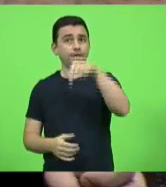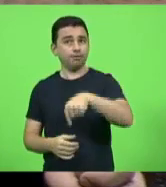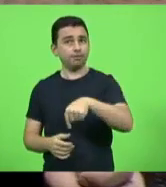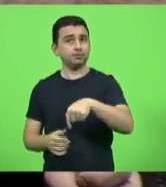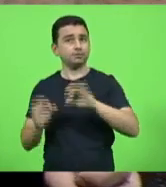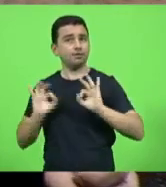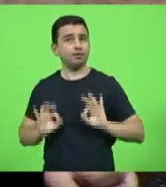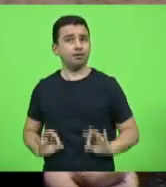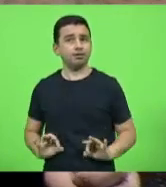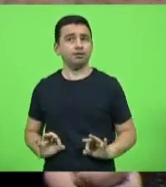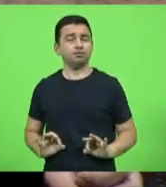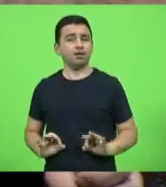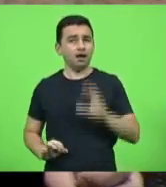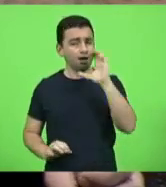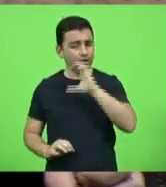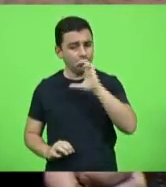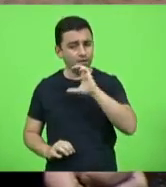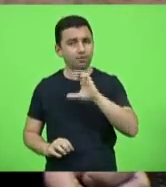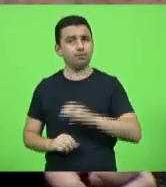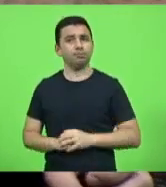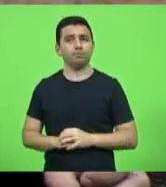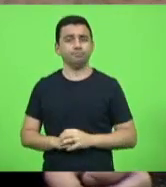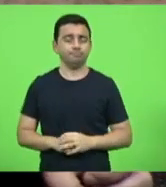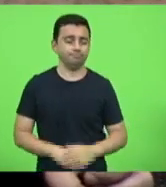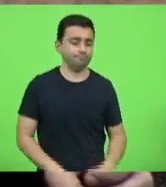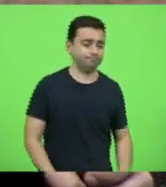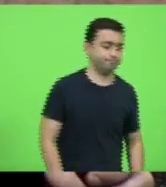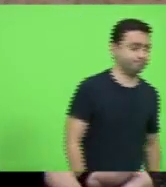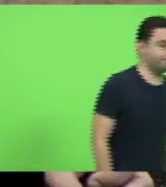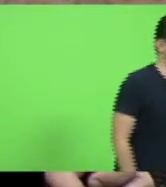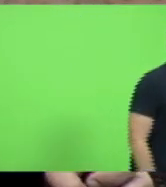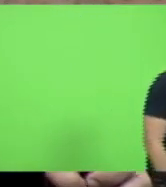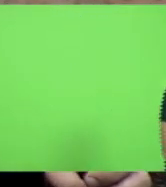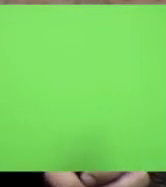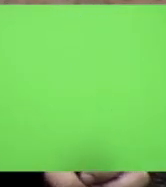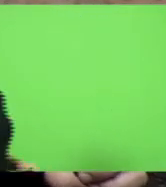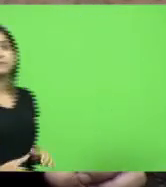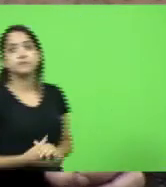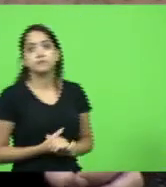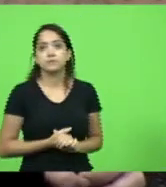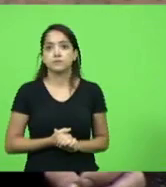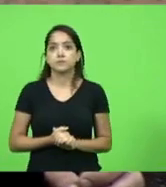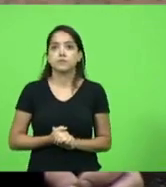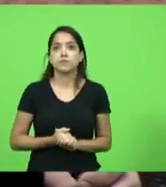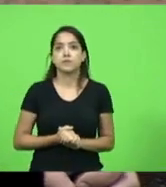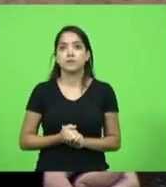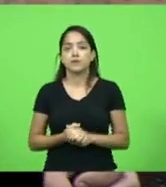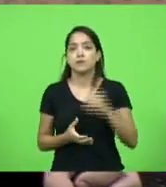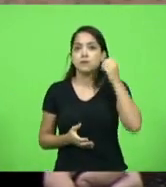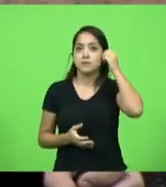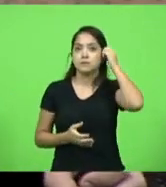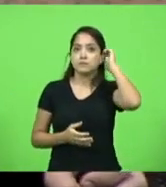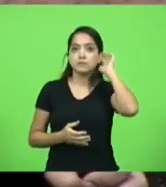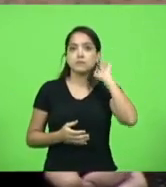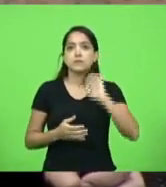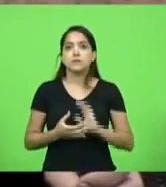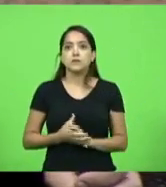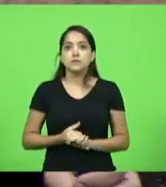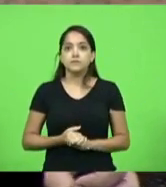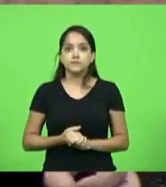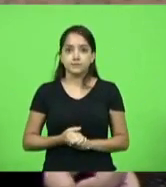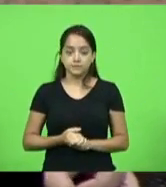forma rápida, né? Esse negócio de votar coisa em 24 horas, aí também não concordo, isso é muito rápido,